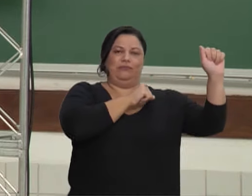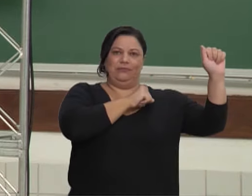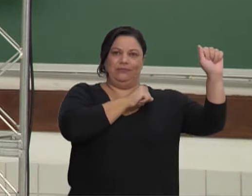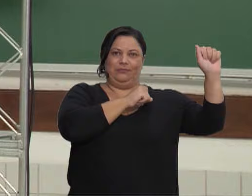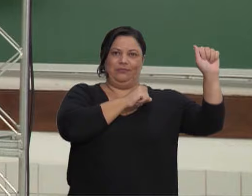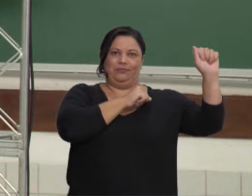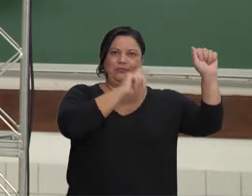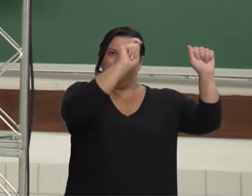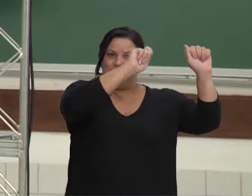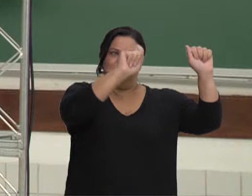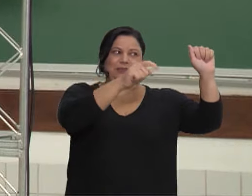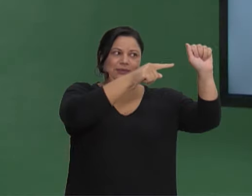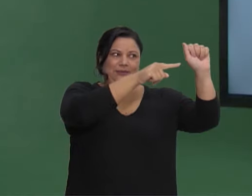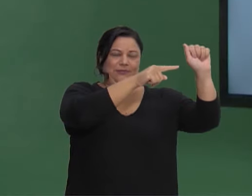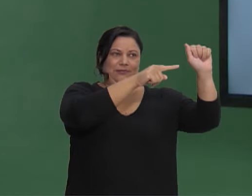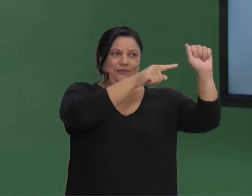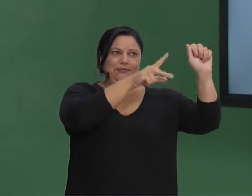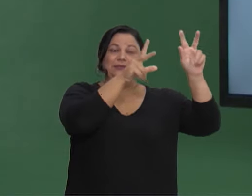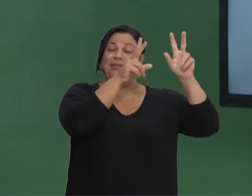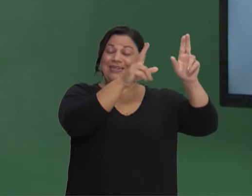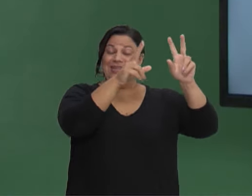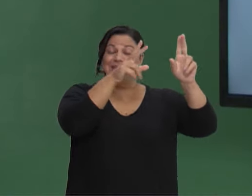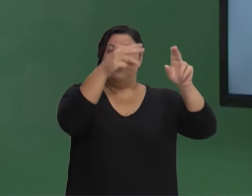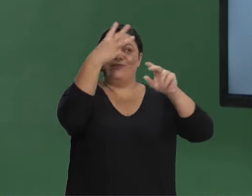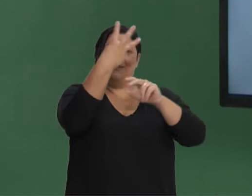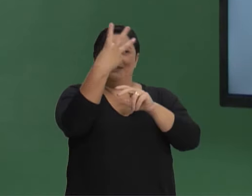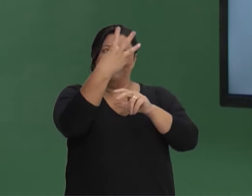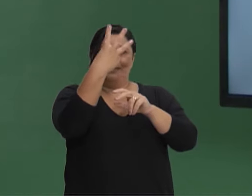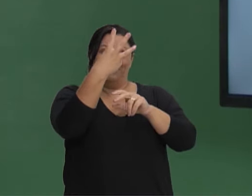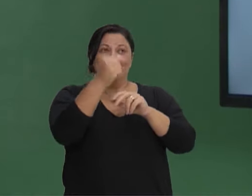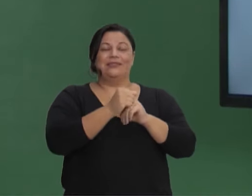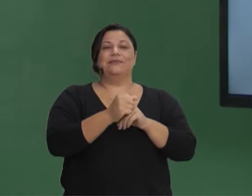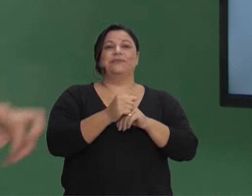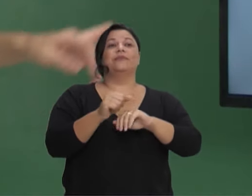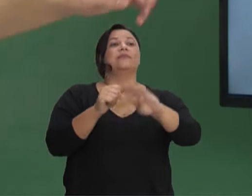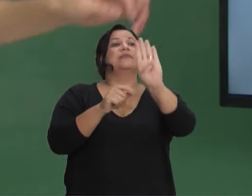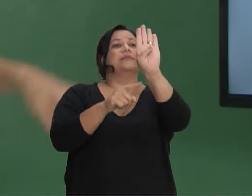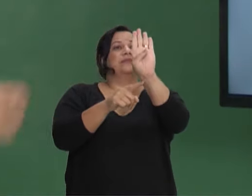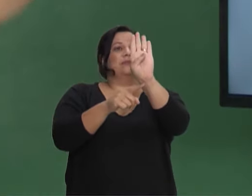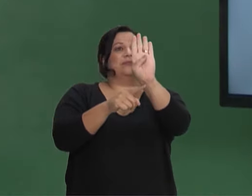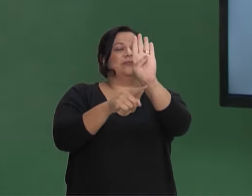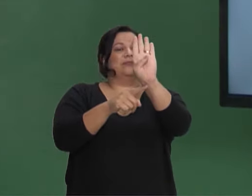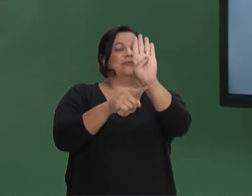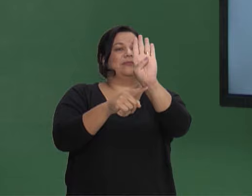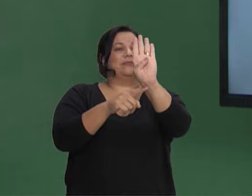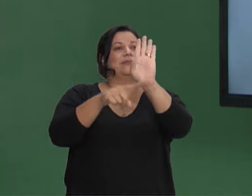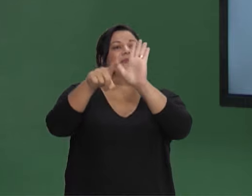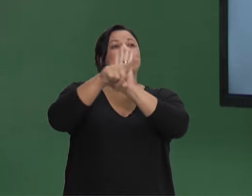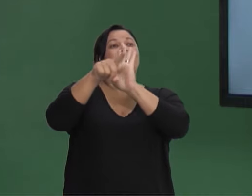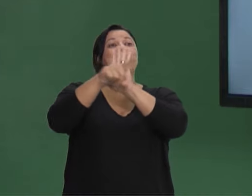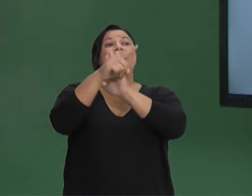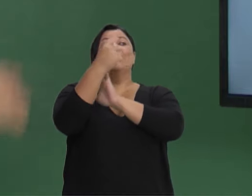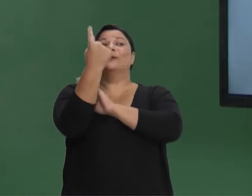igual a 3, meu B, que é igual a menos 1,